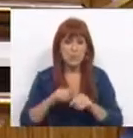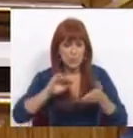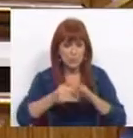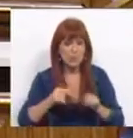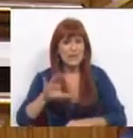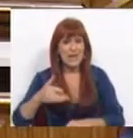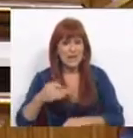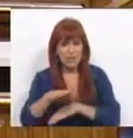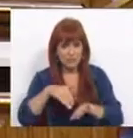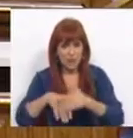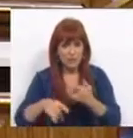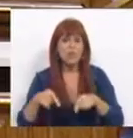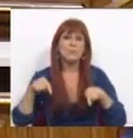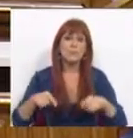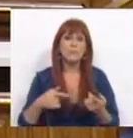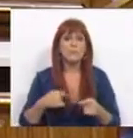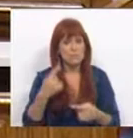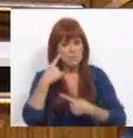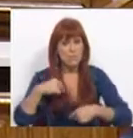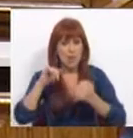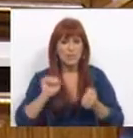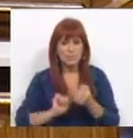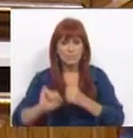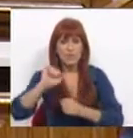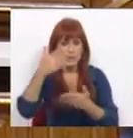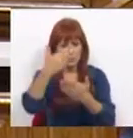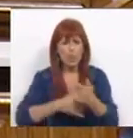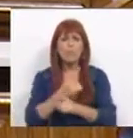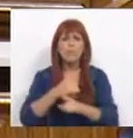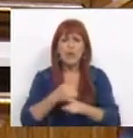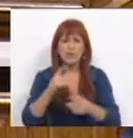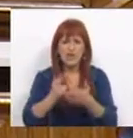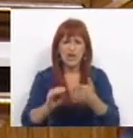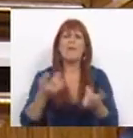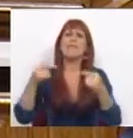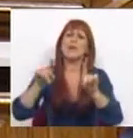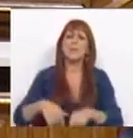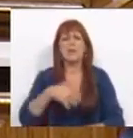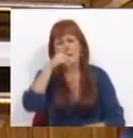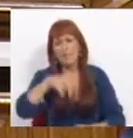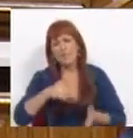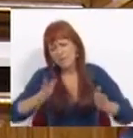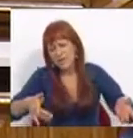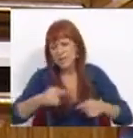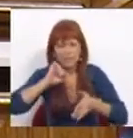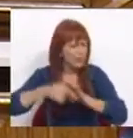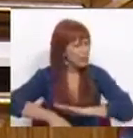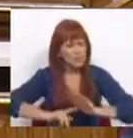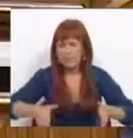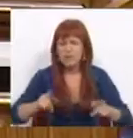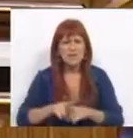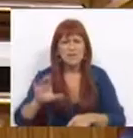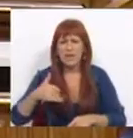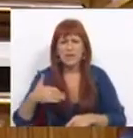que o CDS-PP faz e que expressa nas exposições de motivos. Mas temos de lamentar profundamente